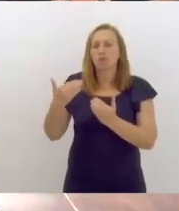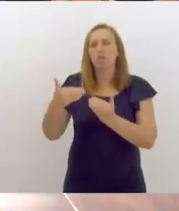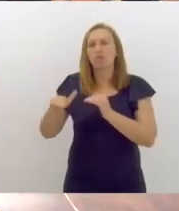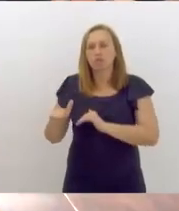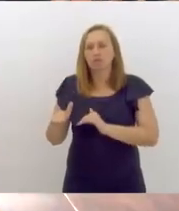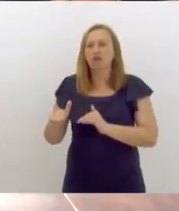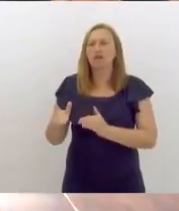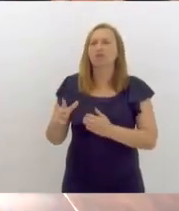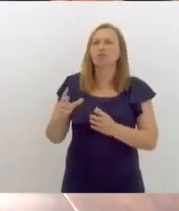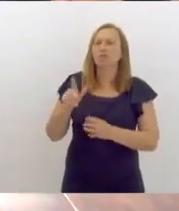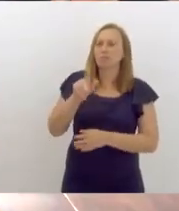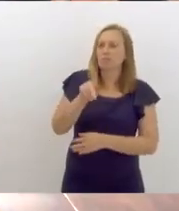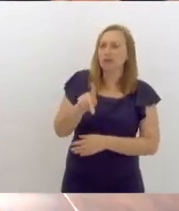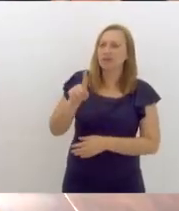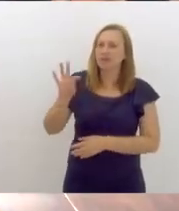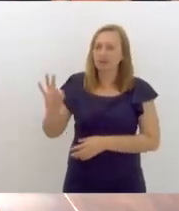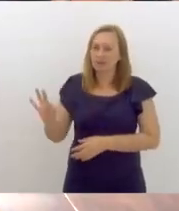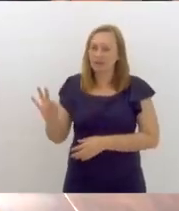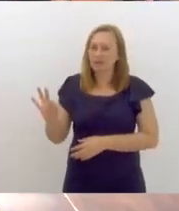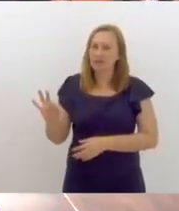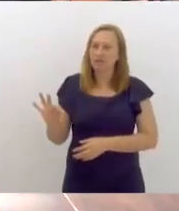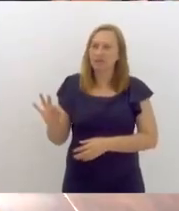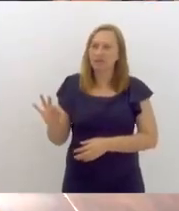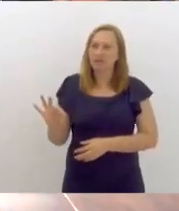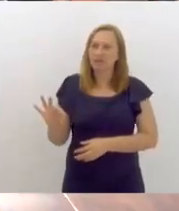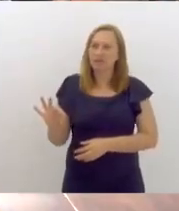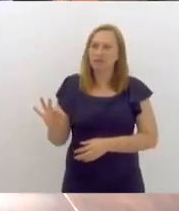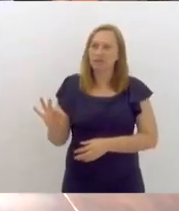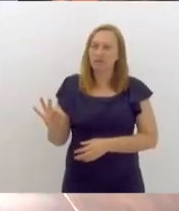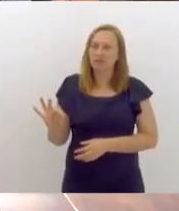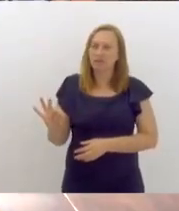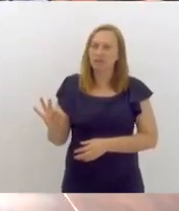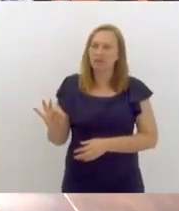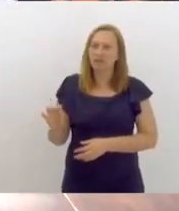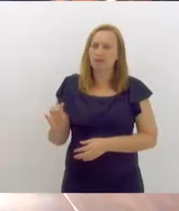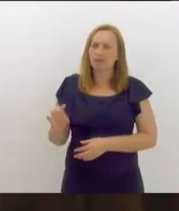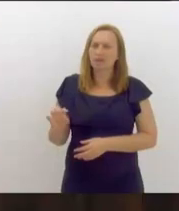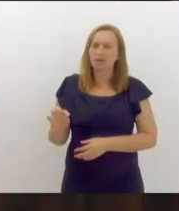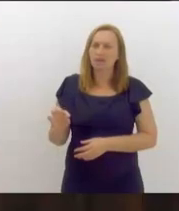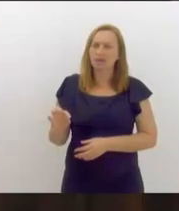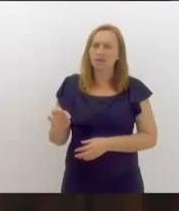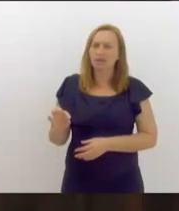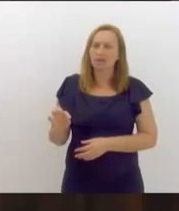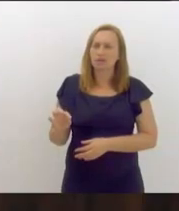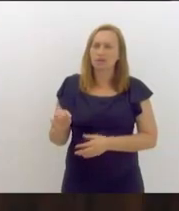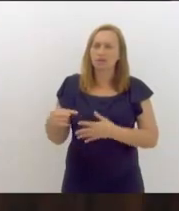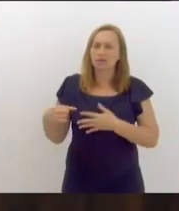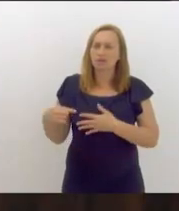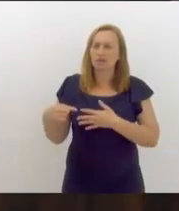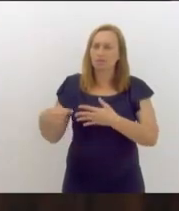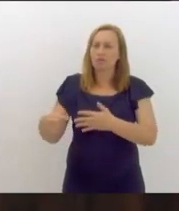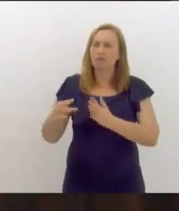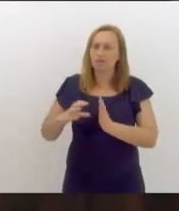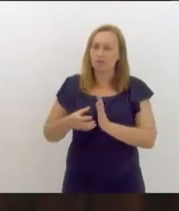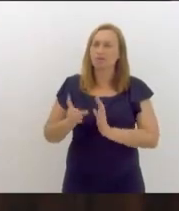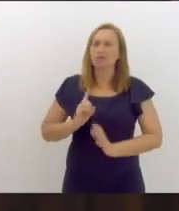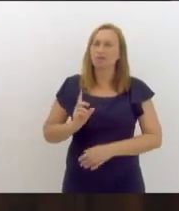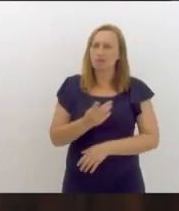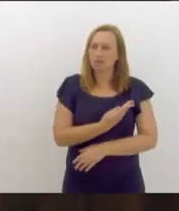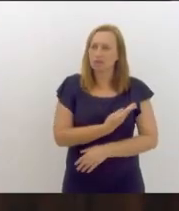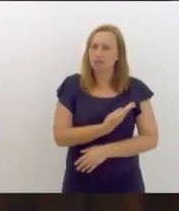PT então vou deixar para depois a bancada do PSOL Dani Balbi já